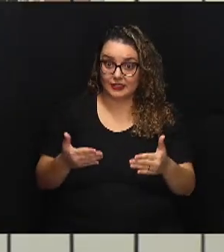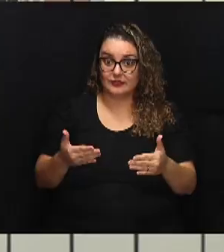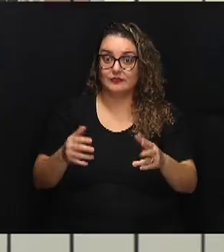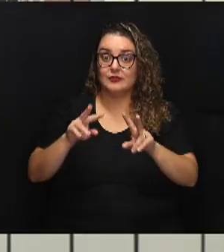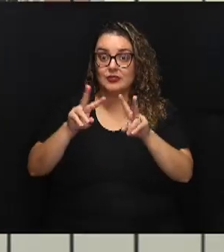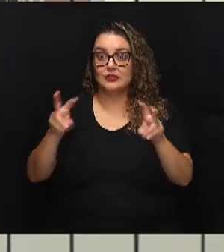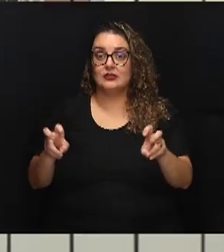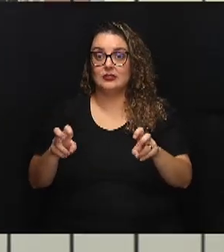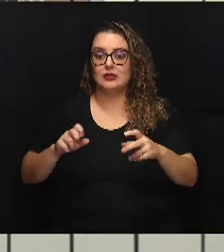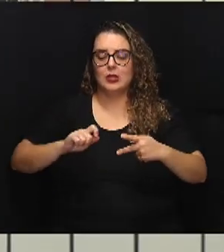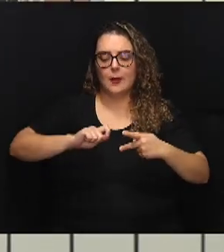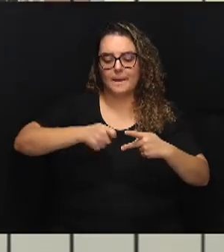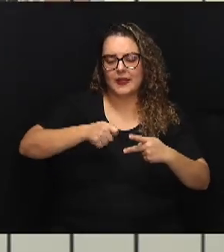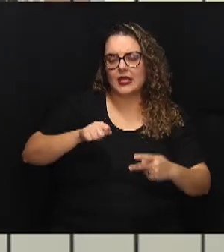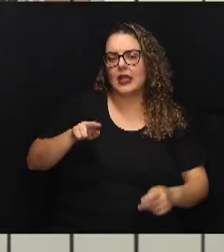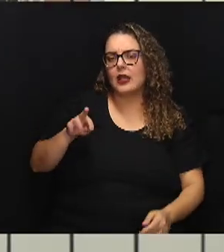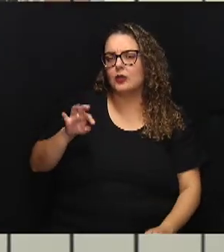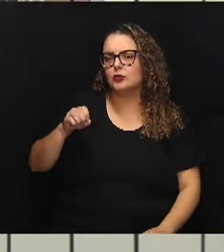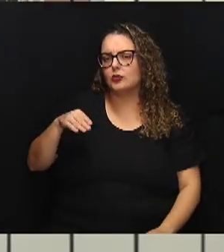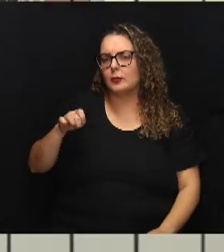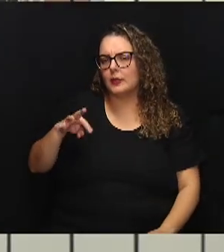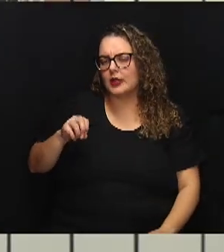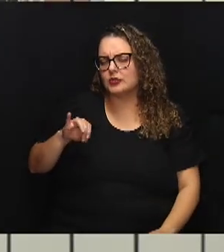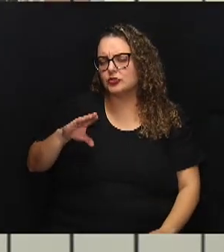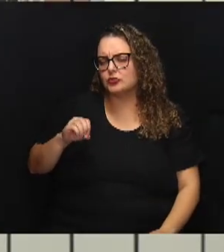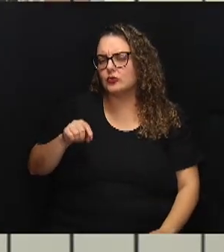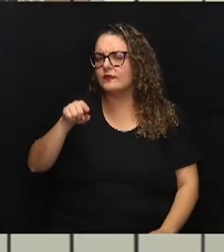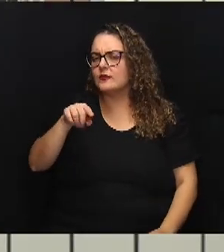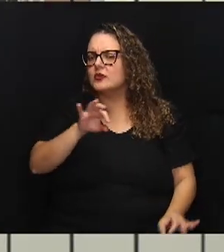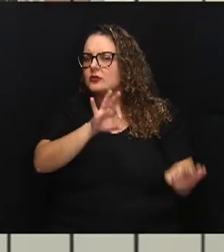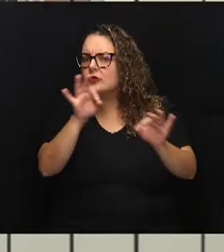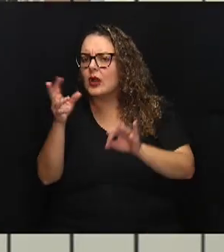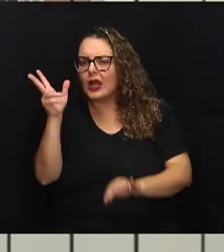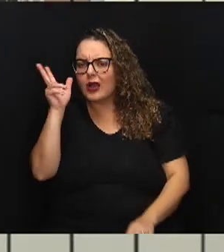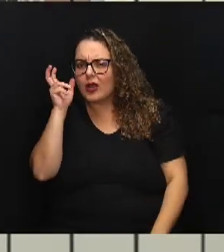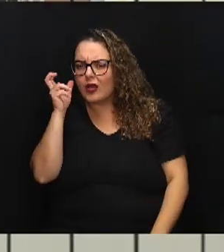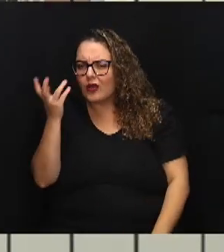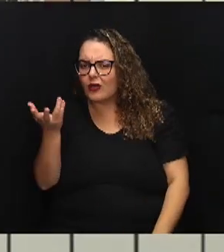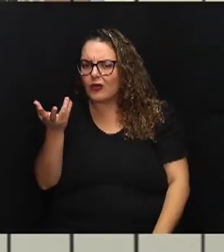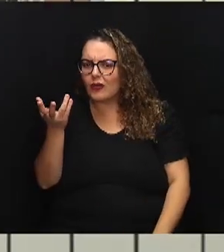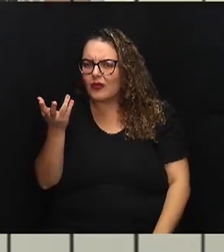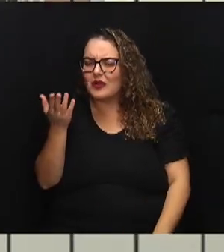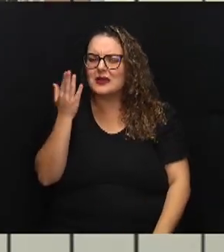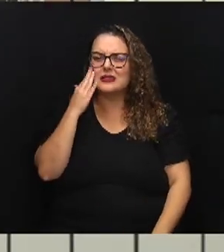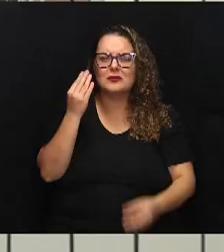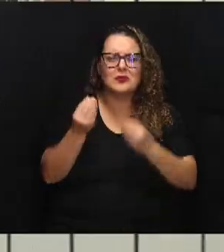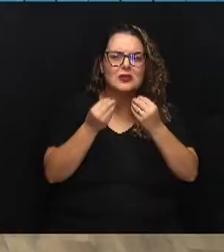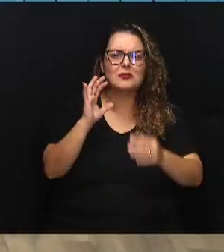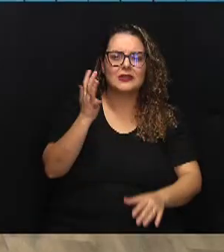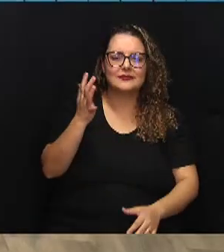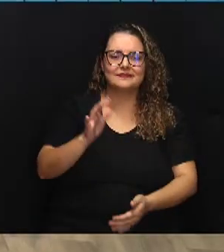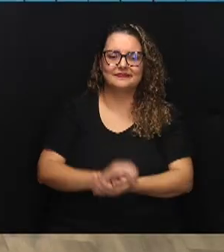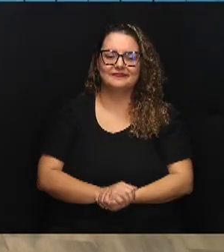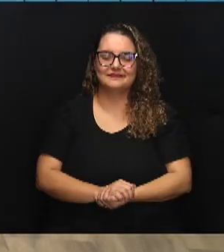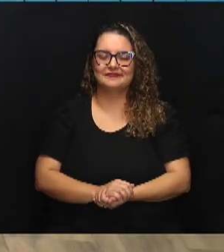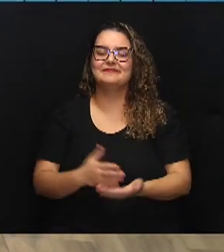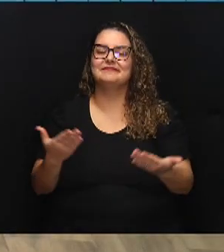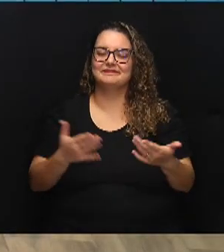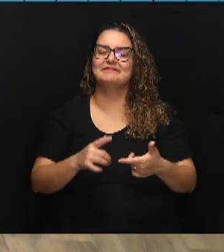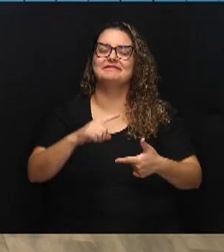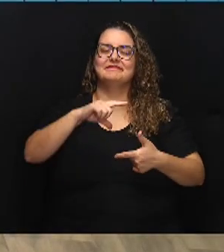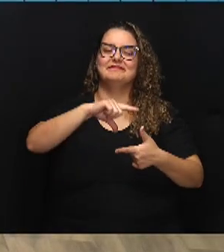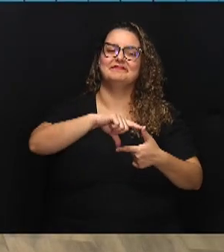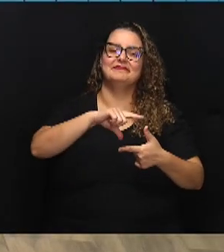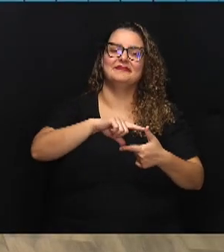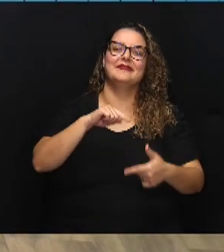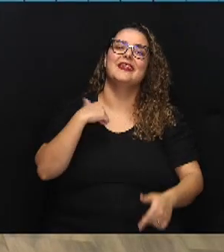o Pix automático. Você que está nos acompanhando já ouviu falar, sabe como funciona? A partir de